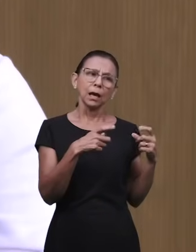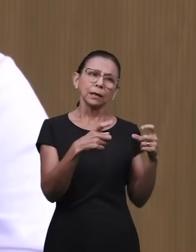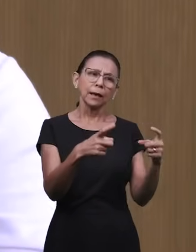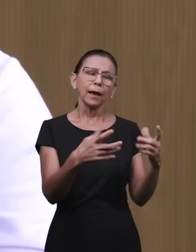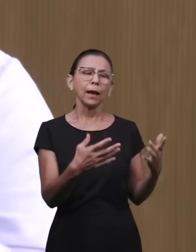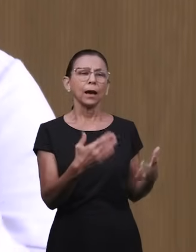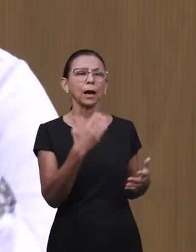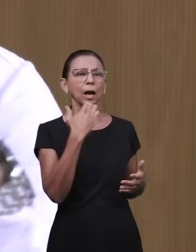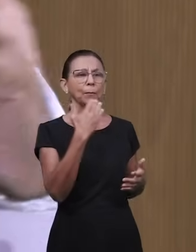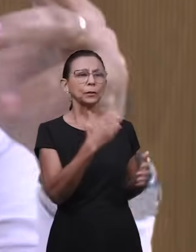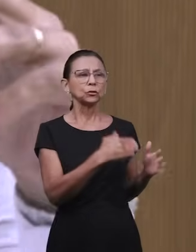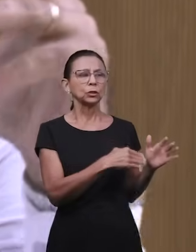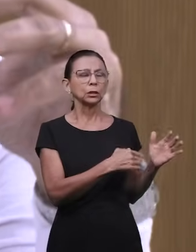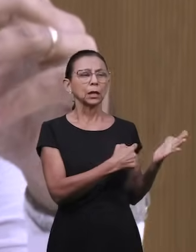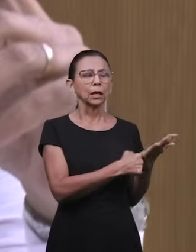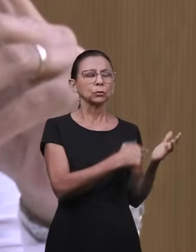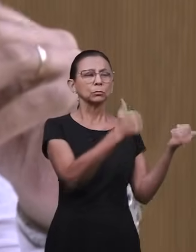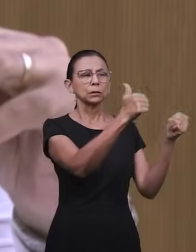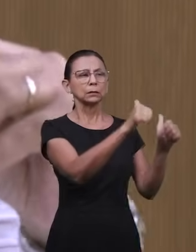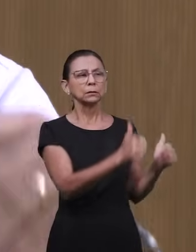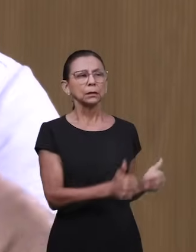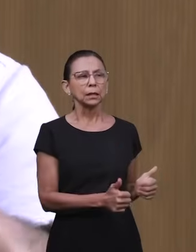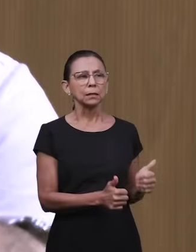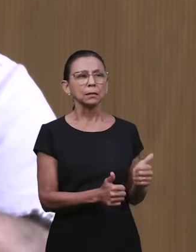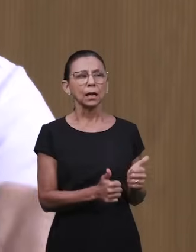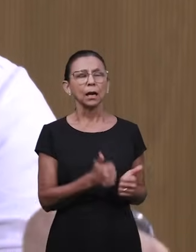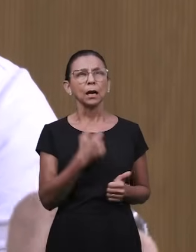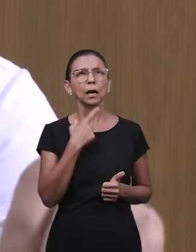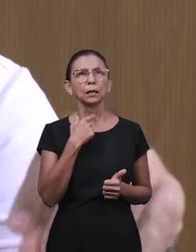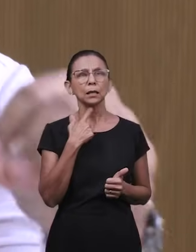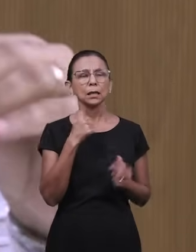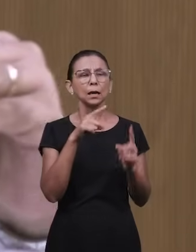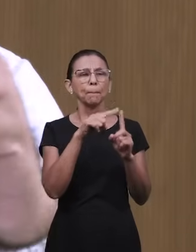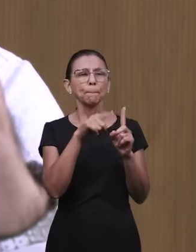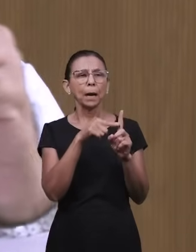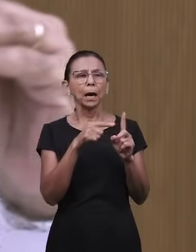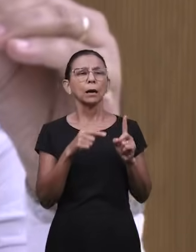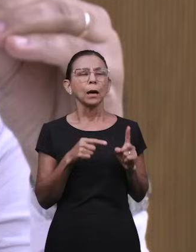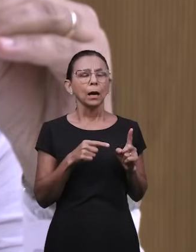Testamento. Então, se nós parássemos para observar o seguinte,